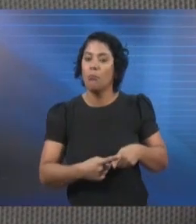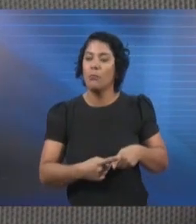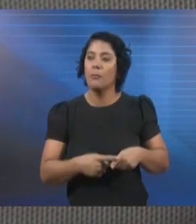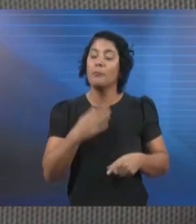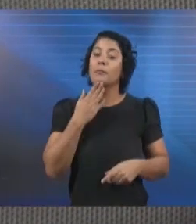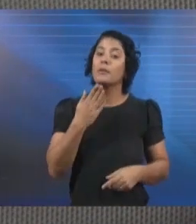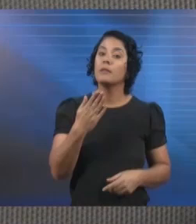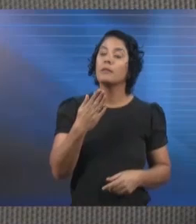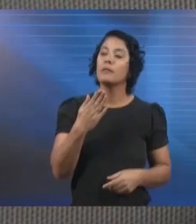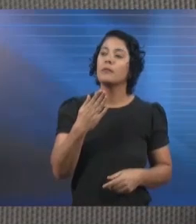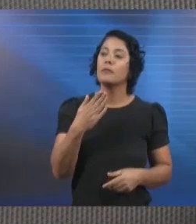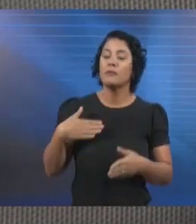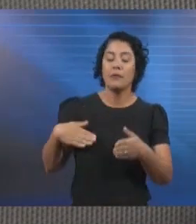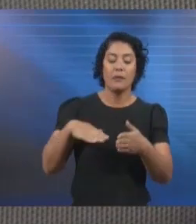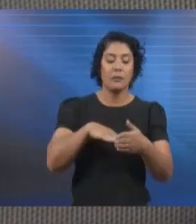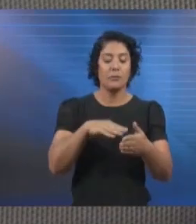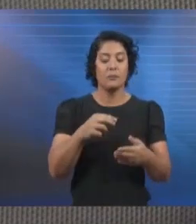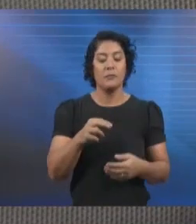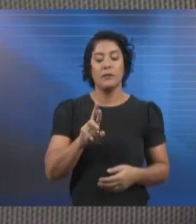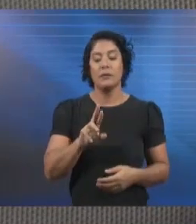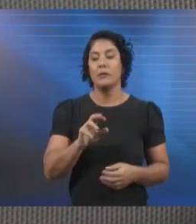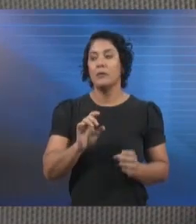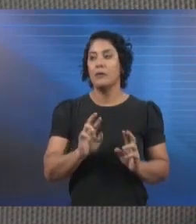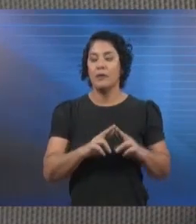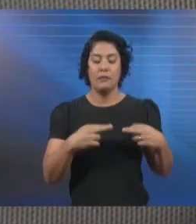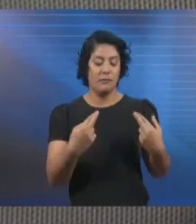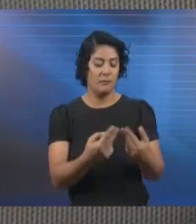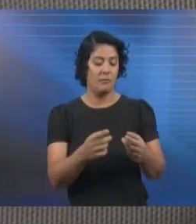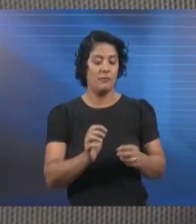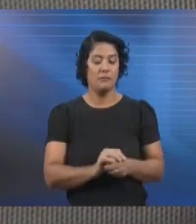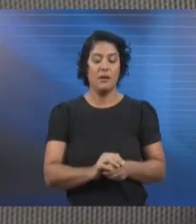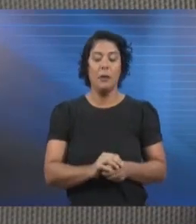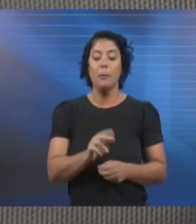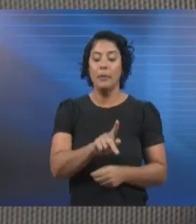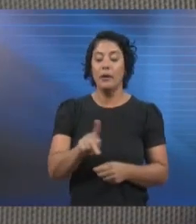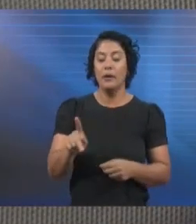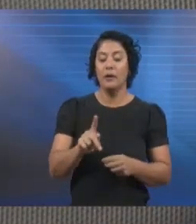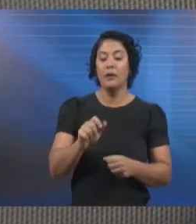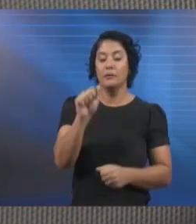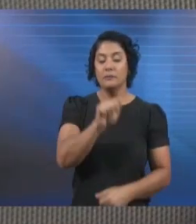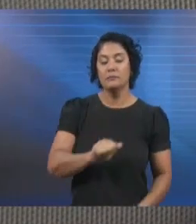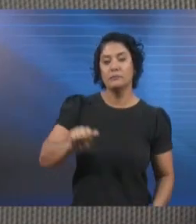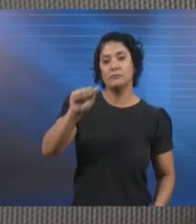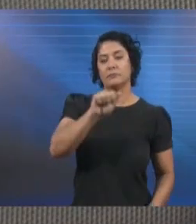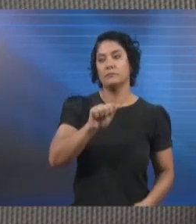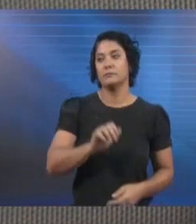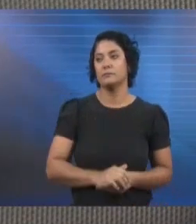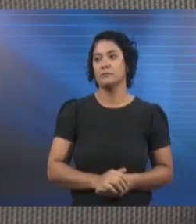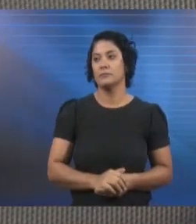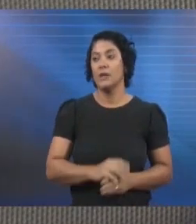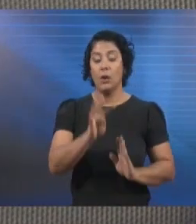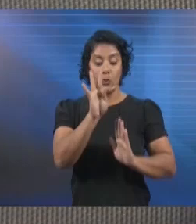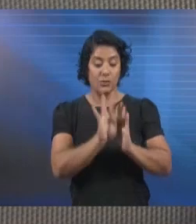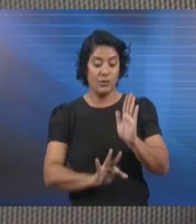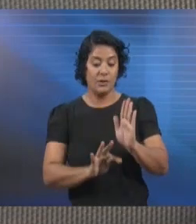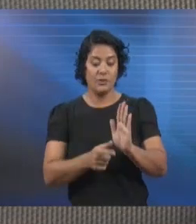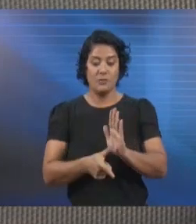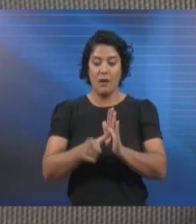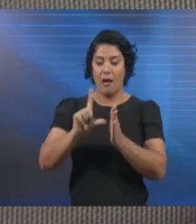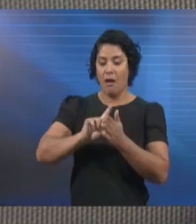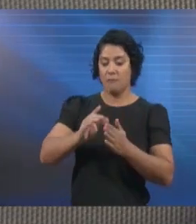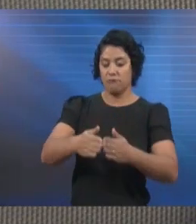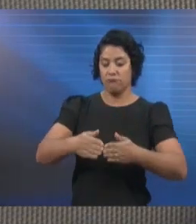pediu-se que na última reunião de presidentes de associações DIU se que o texto fosse aprovado antes do